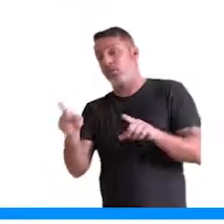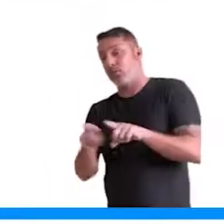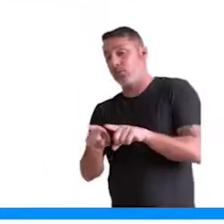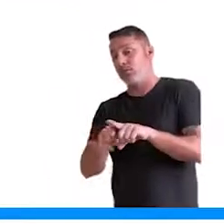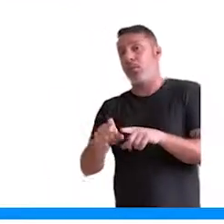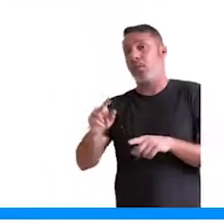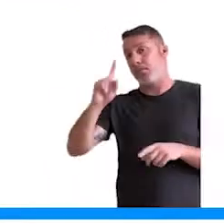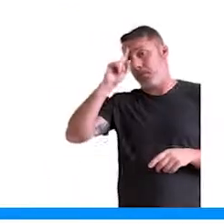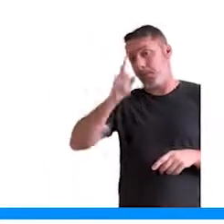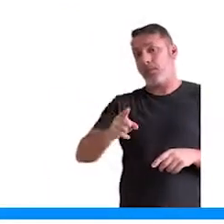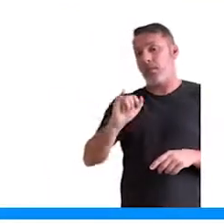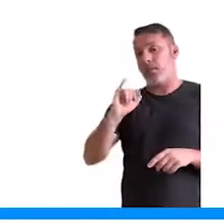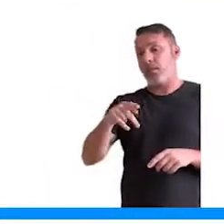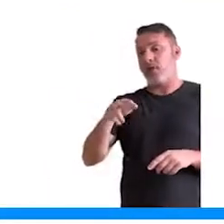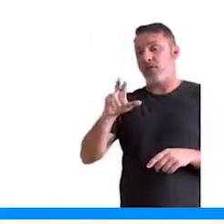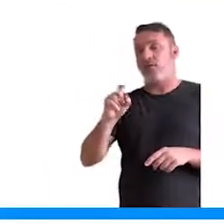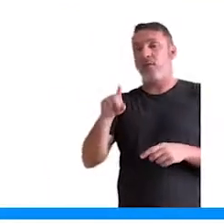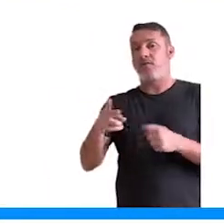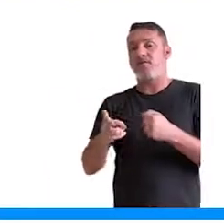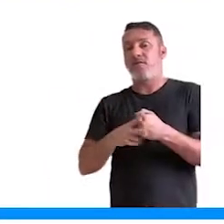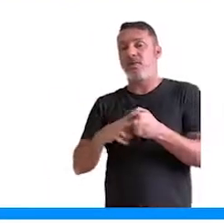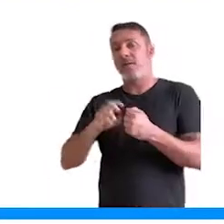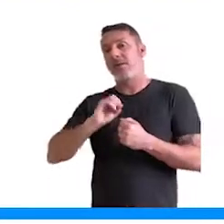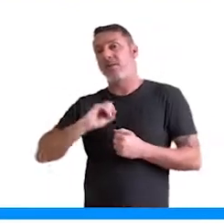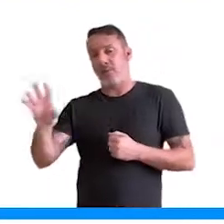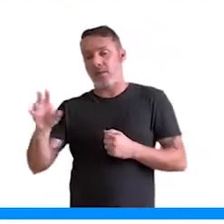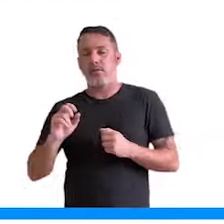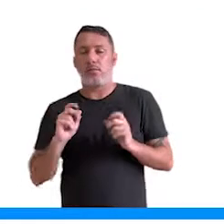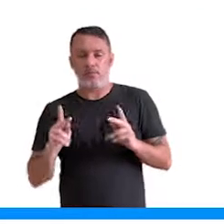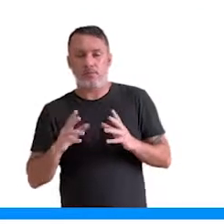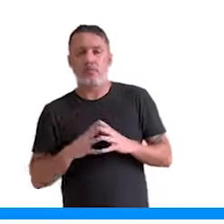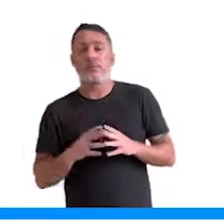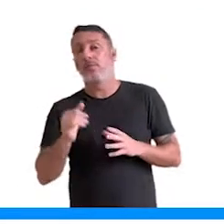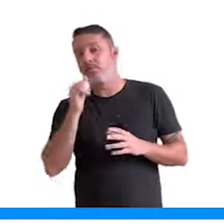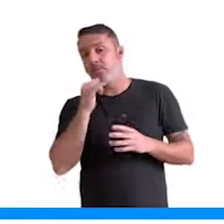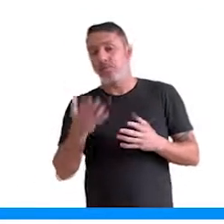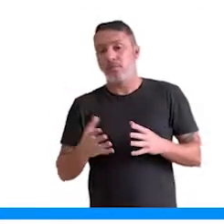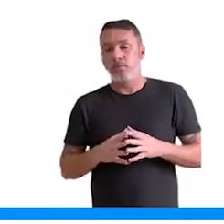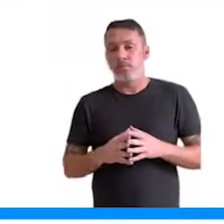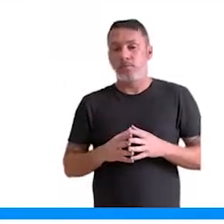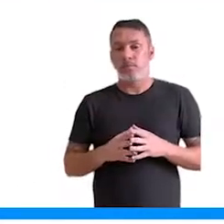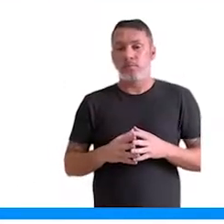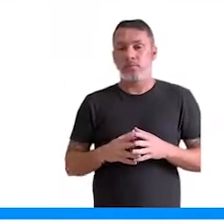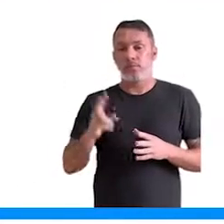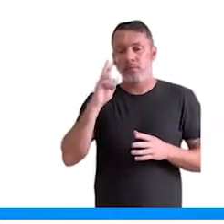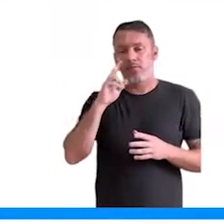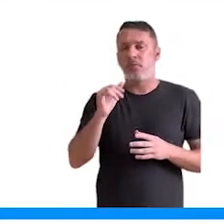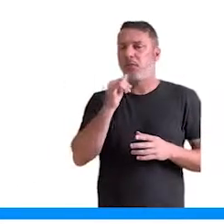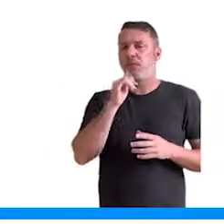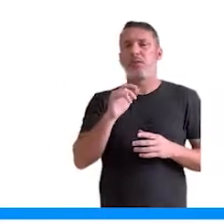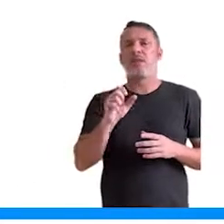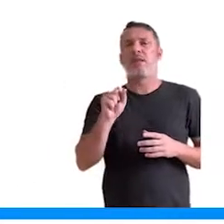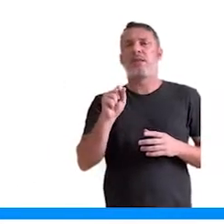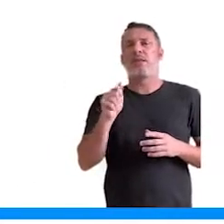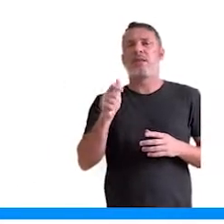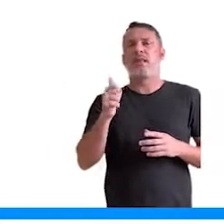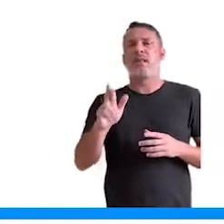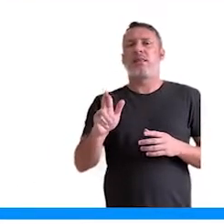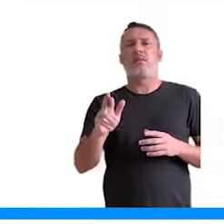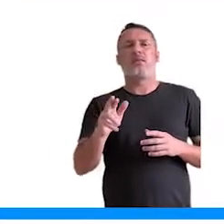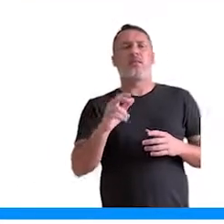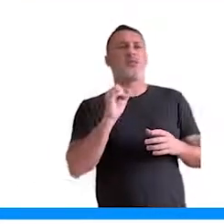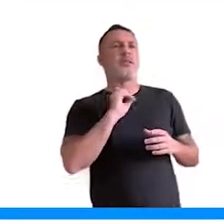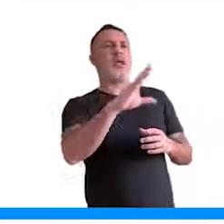comida, ou pode ser o imperativo do verbo salir. Bien? Exemplo, sal de aqui agora, não quero verte